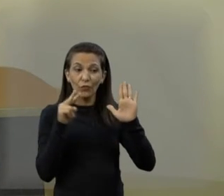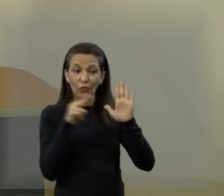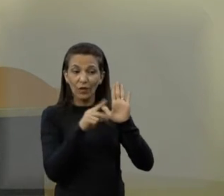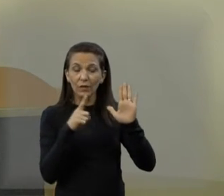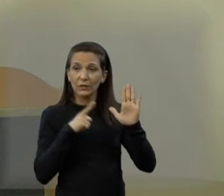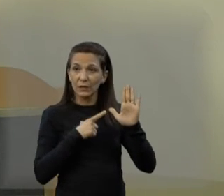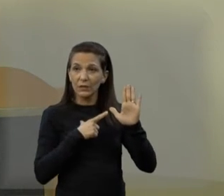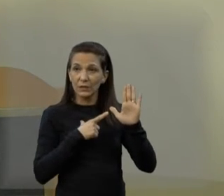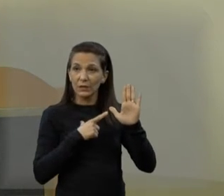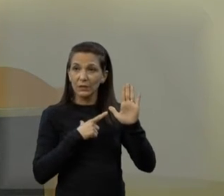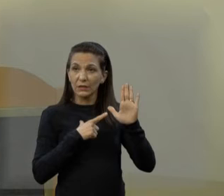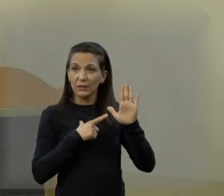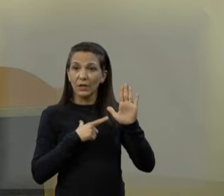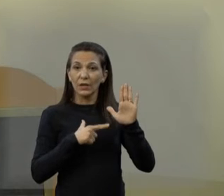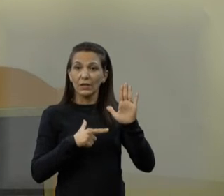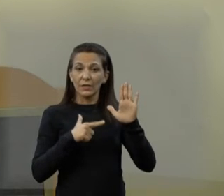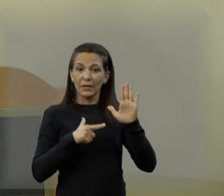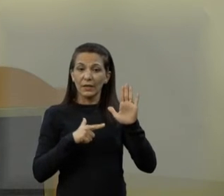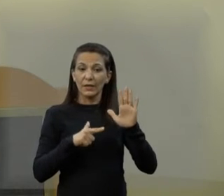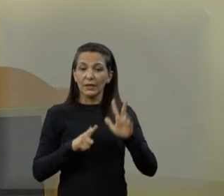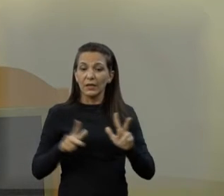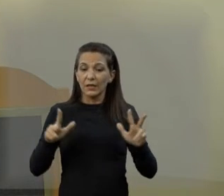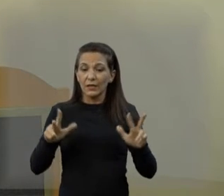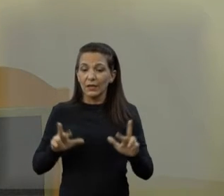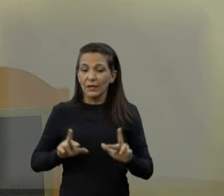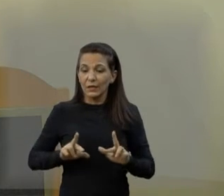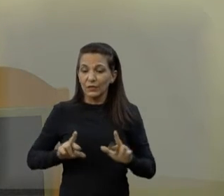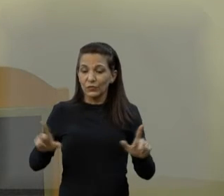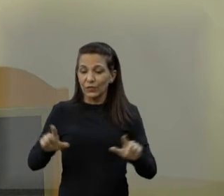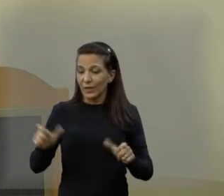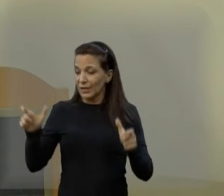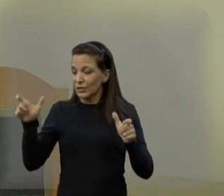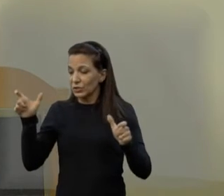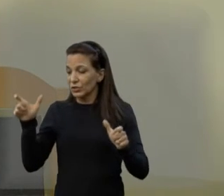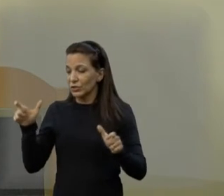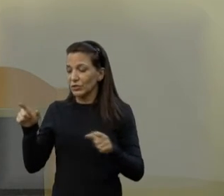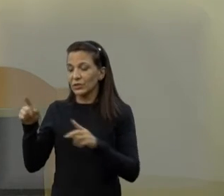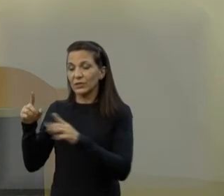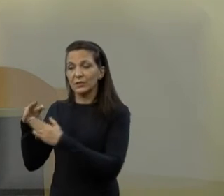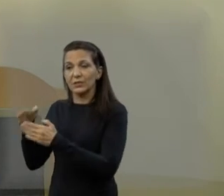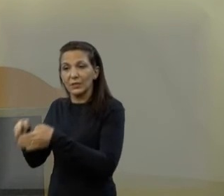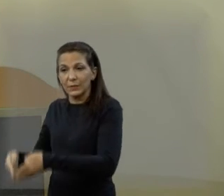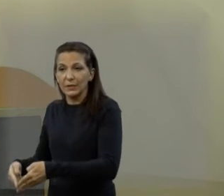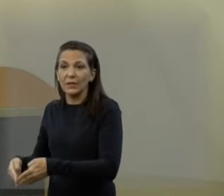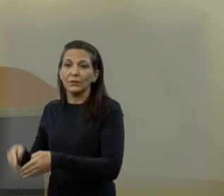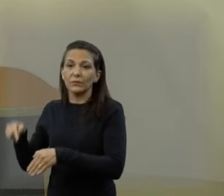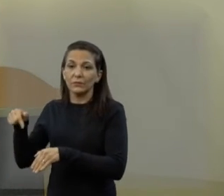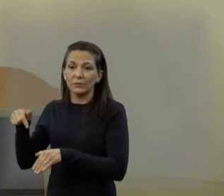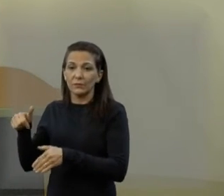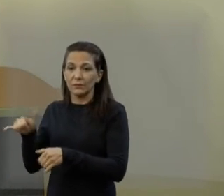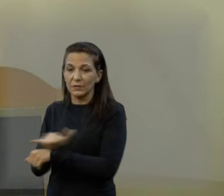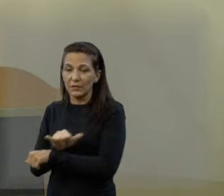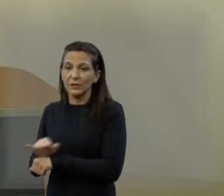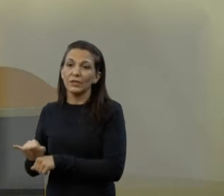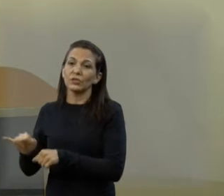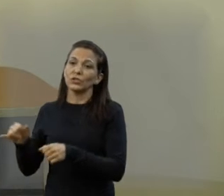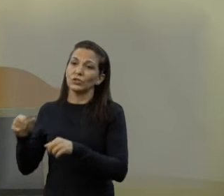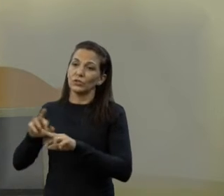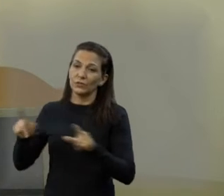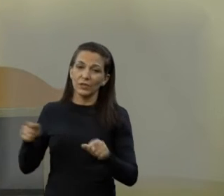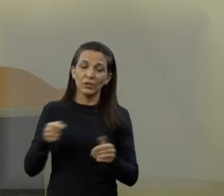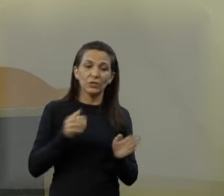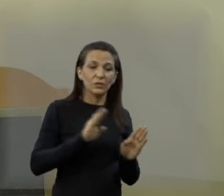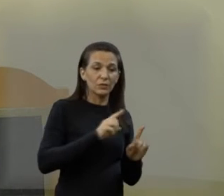falando ali que é para corrigir a disparidade entre esses dois cemitérios que tem políticas completamente diferentes se você